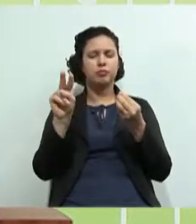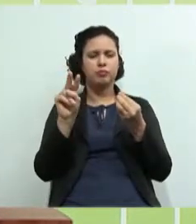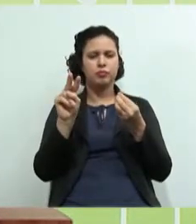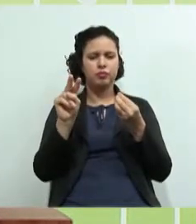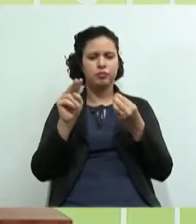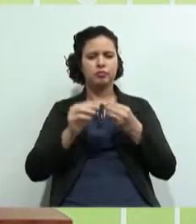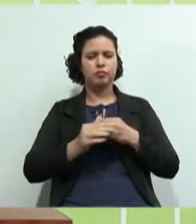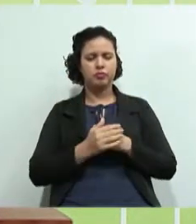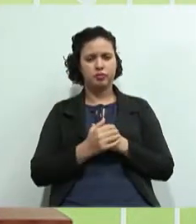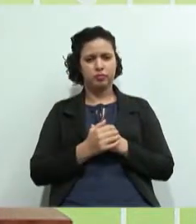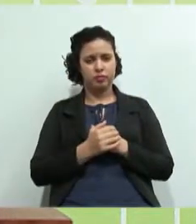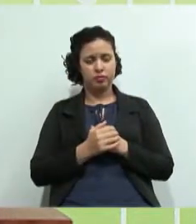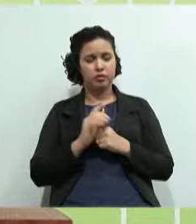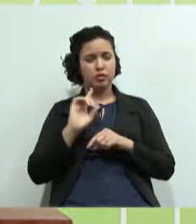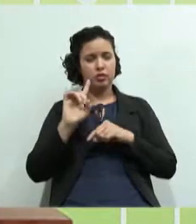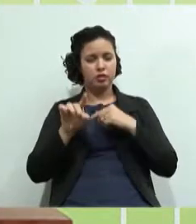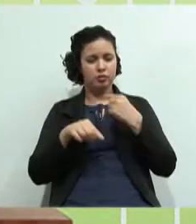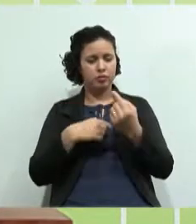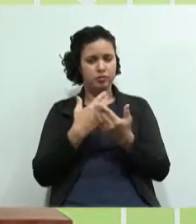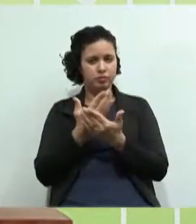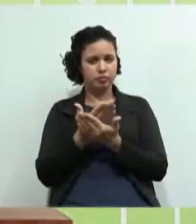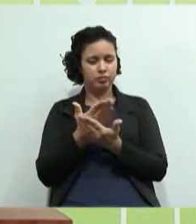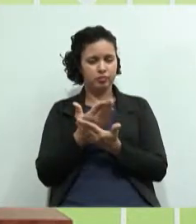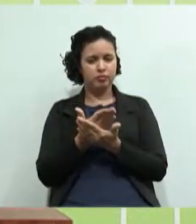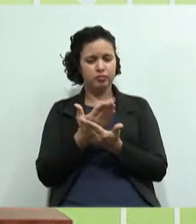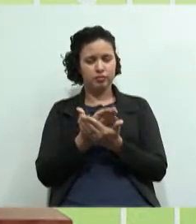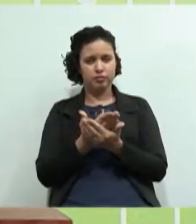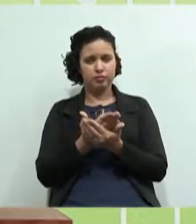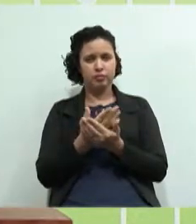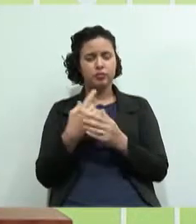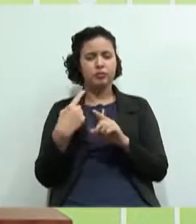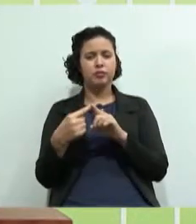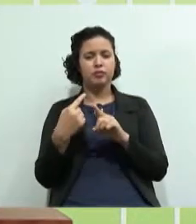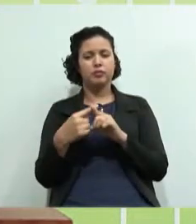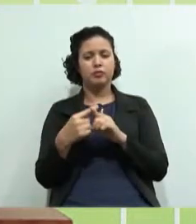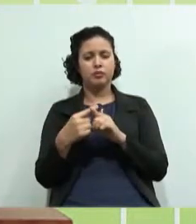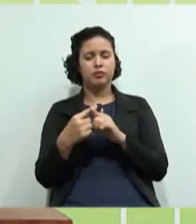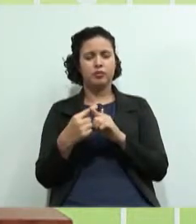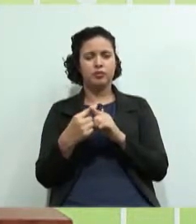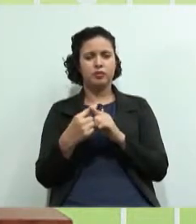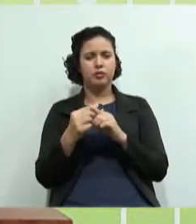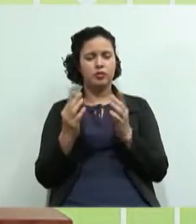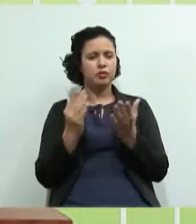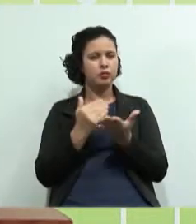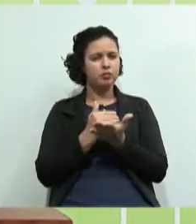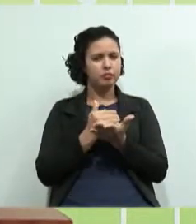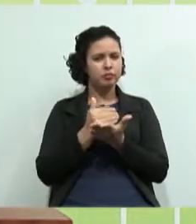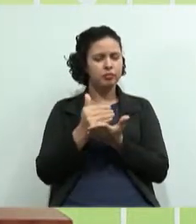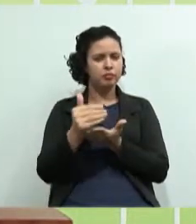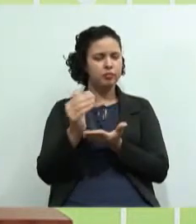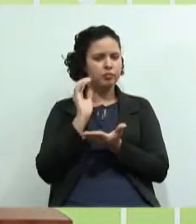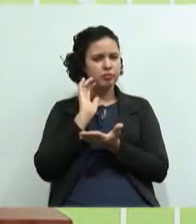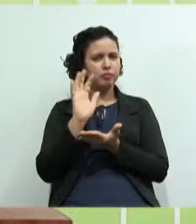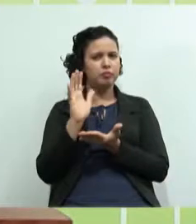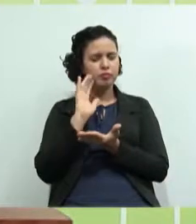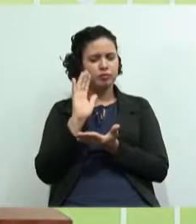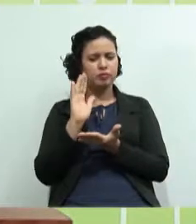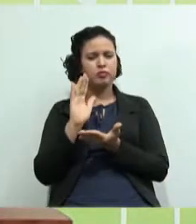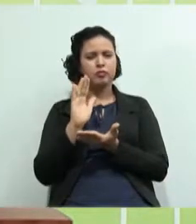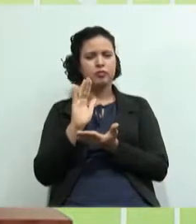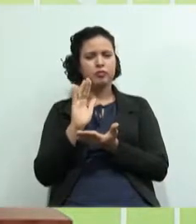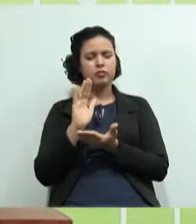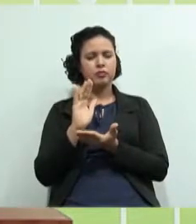claro, isso nós vamos falar em uma próxima aula que você vai entender muito bem por que eu te fiz essa pergunta. Mas já começa a refletir a partir de